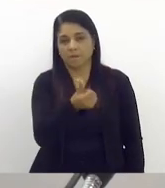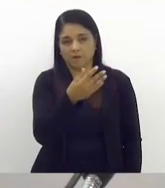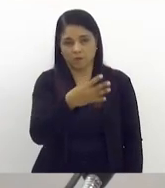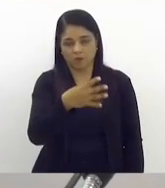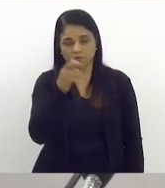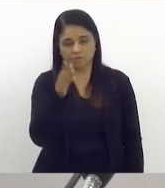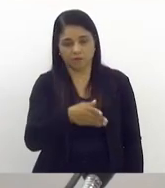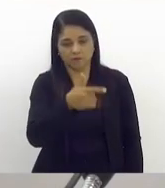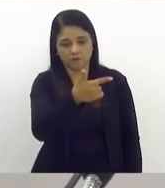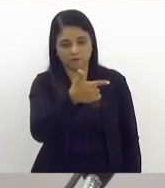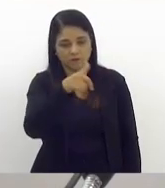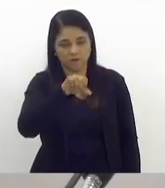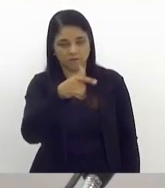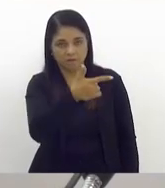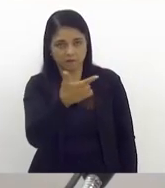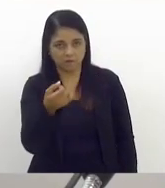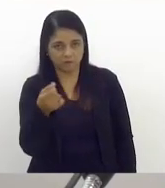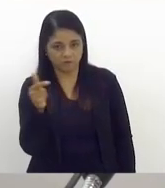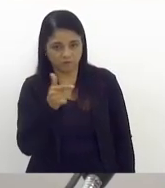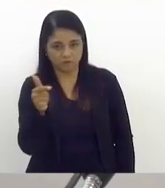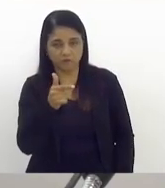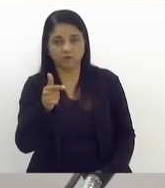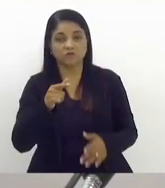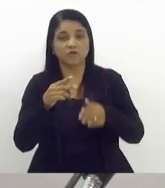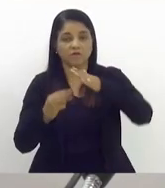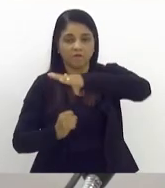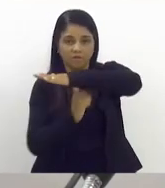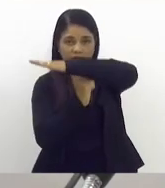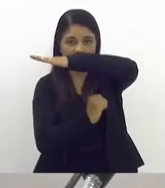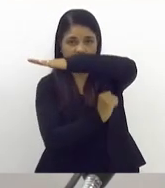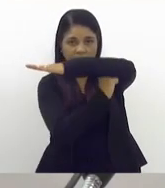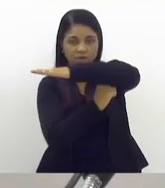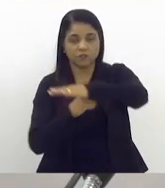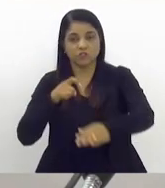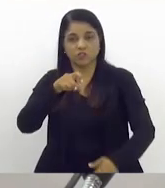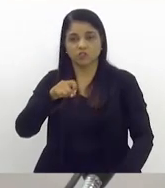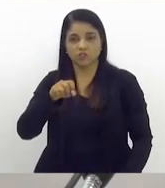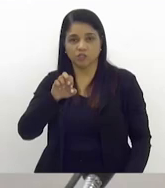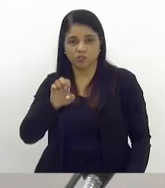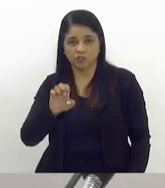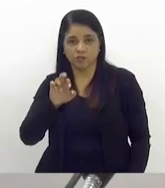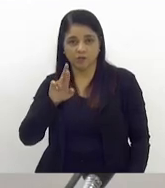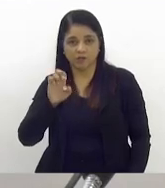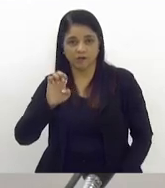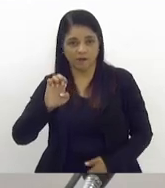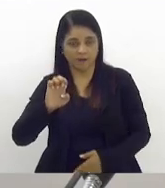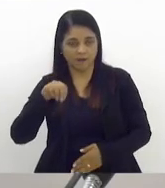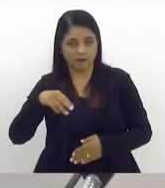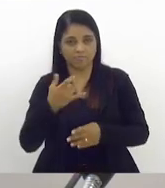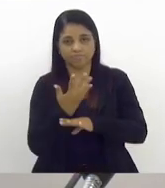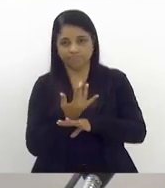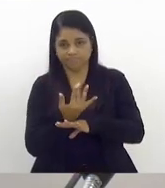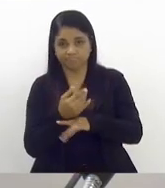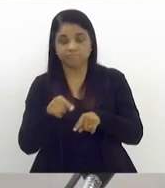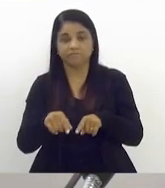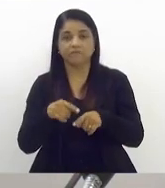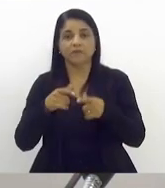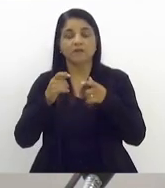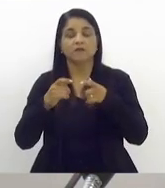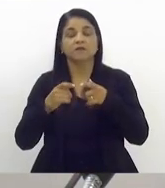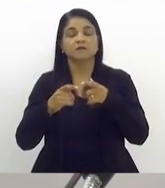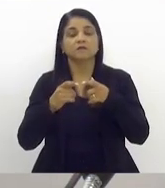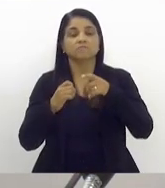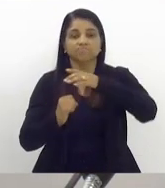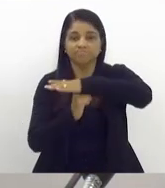22, de autoria do deputado Rosenberg Reis, que denomina o futuro viaduto de Xerém no município de Duque de Caxias, viaduto Dr. Sabino Arias.